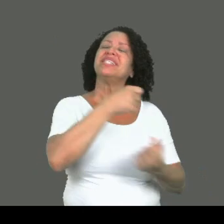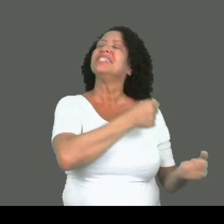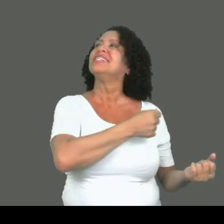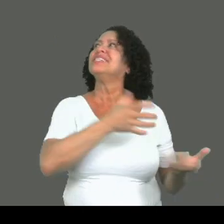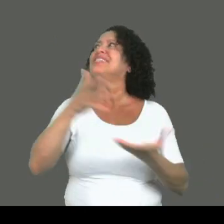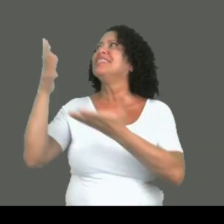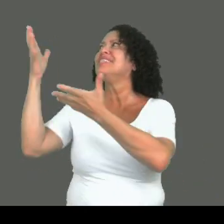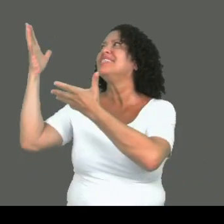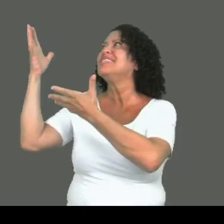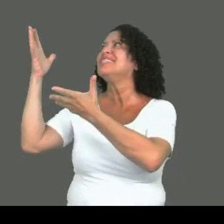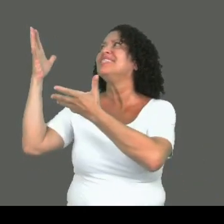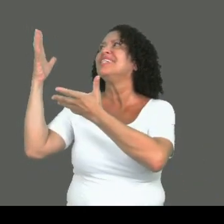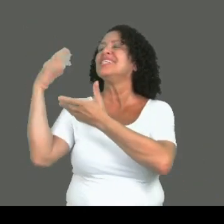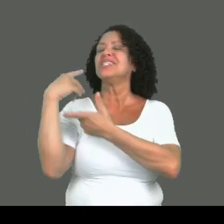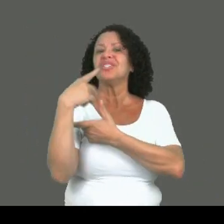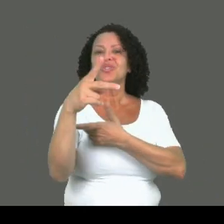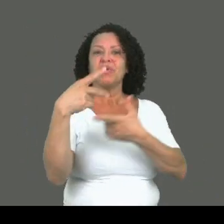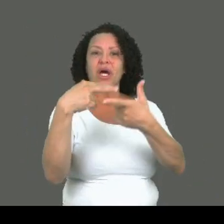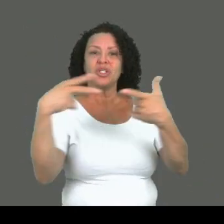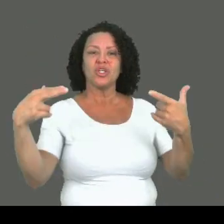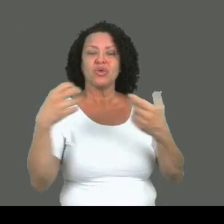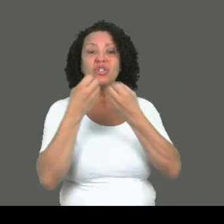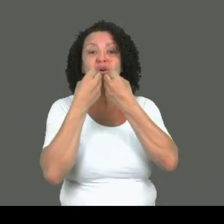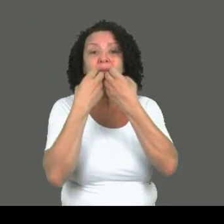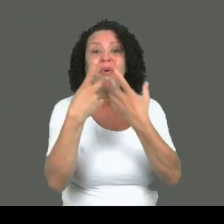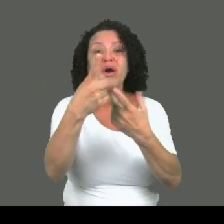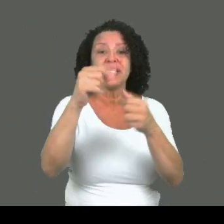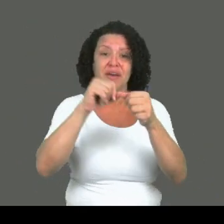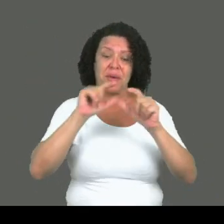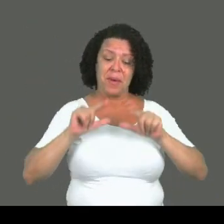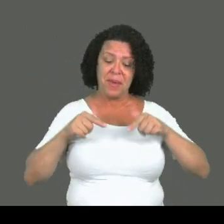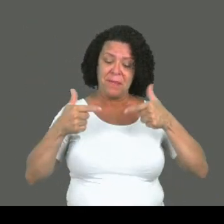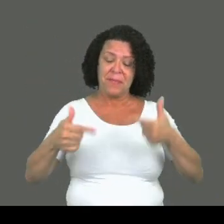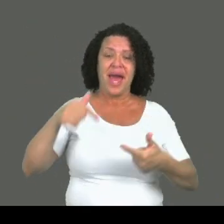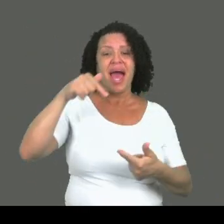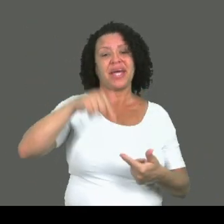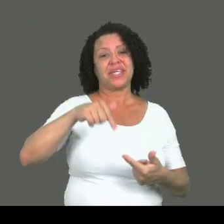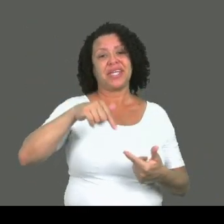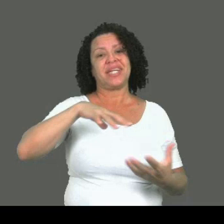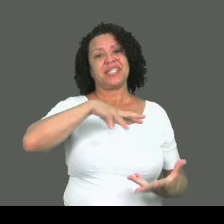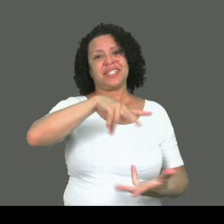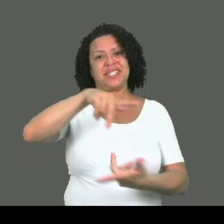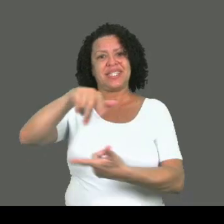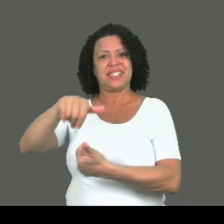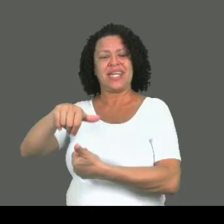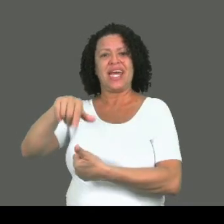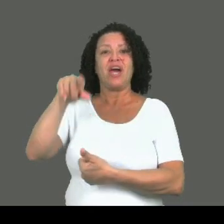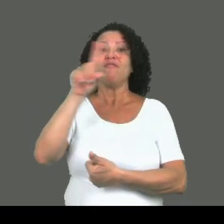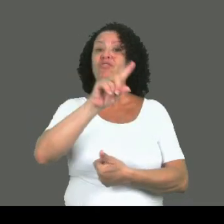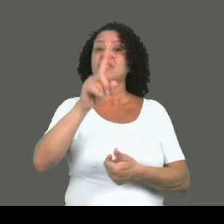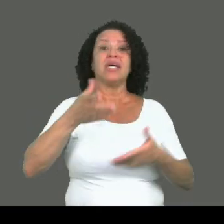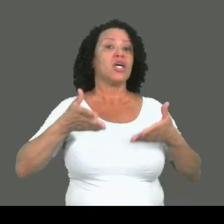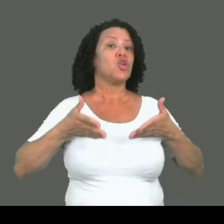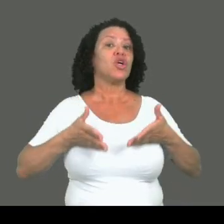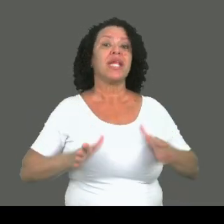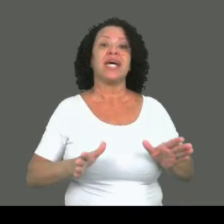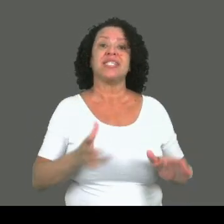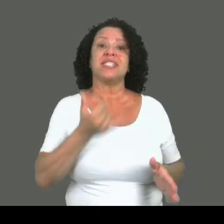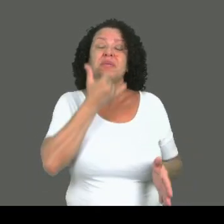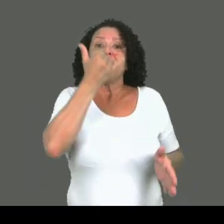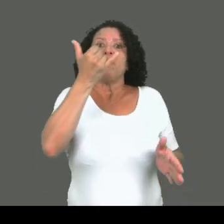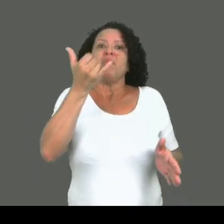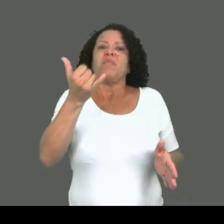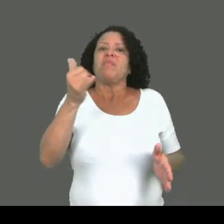Ele uma bagagem que dignifique a filiação divina. Você não nasceu por acaso.